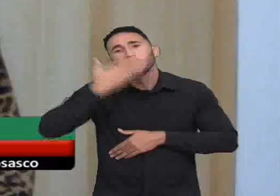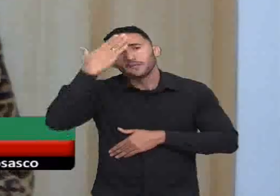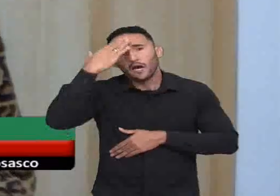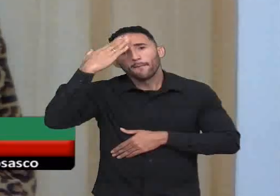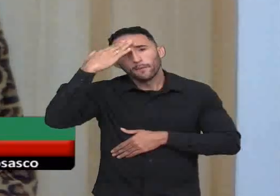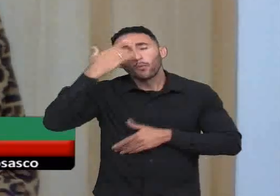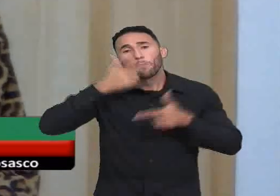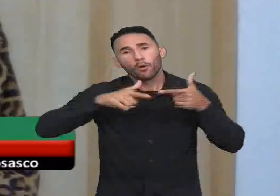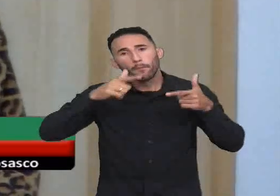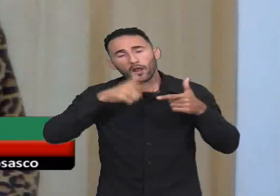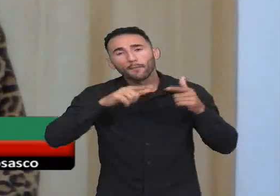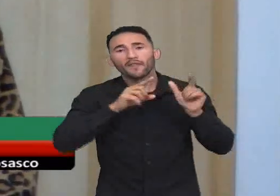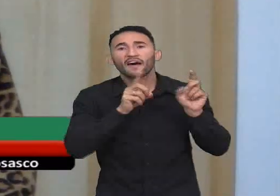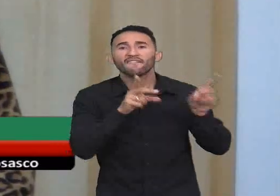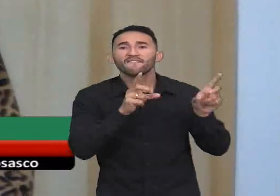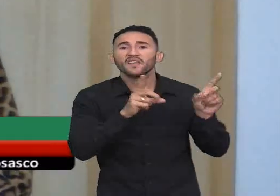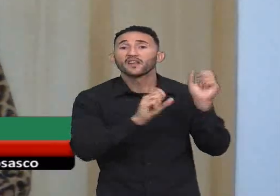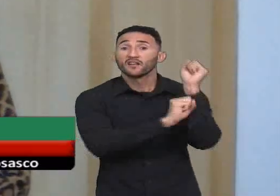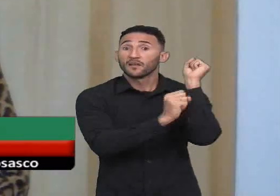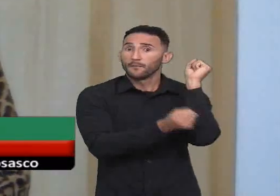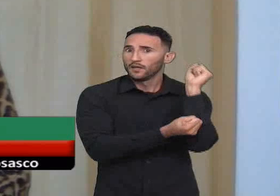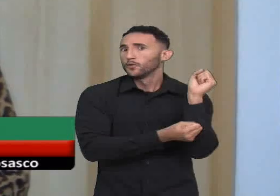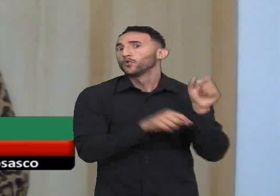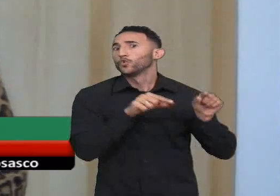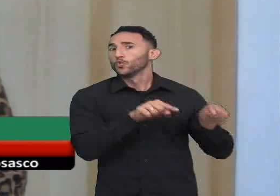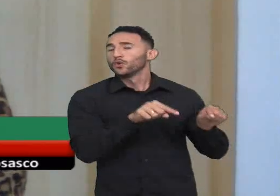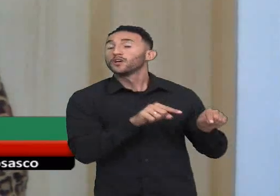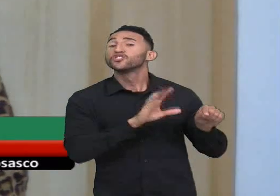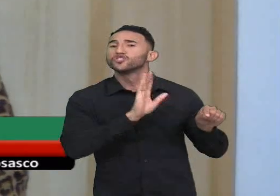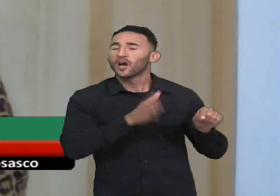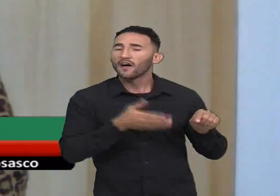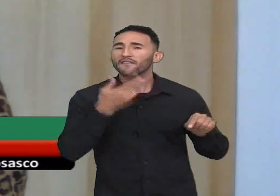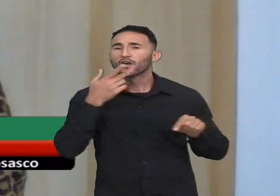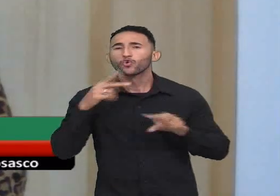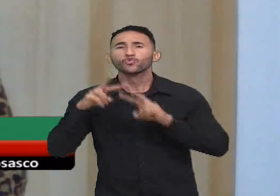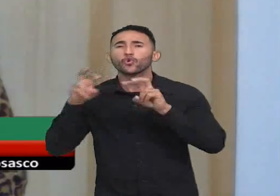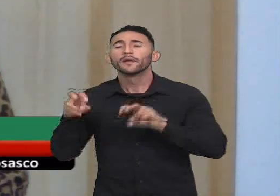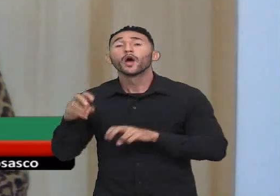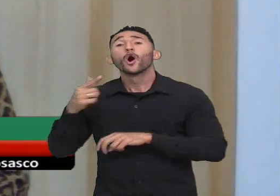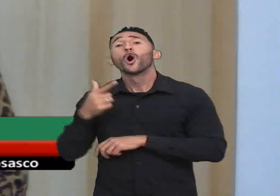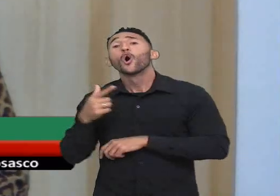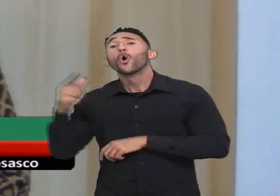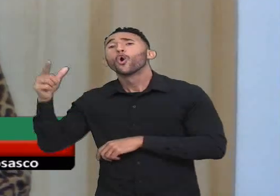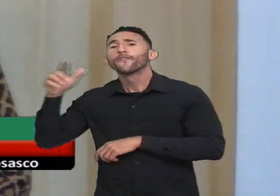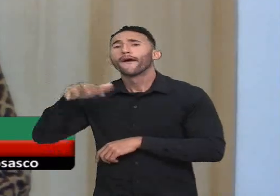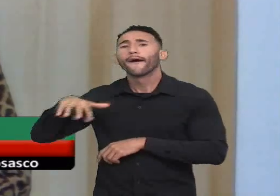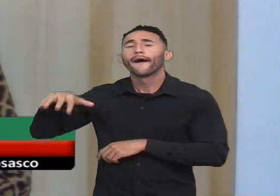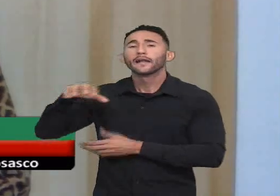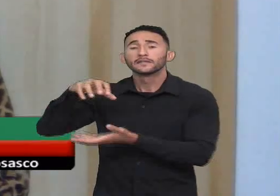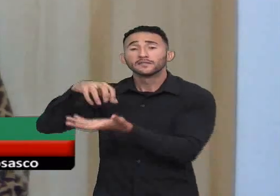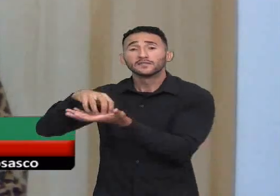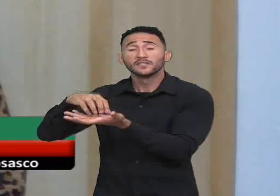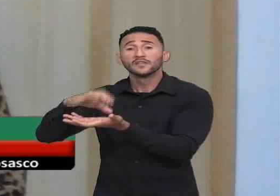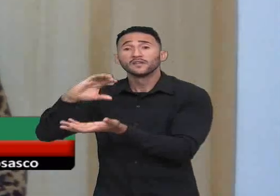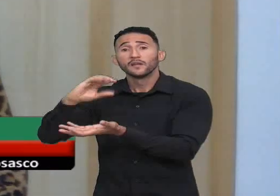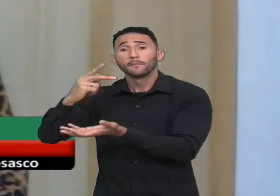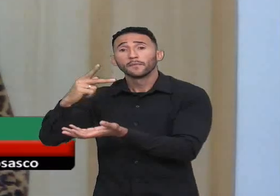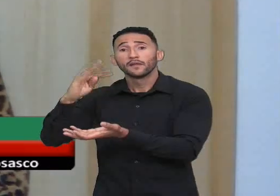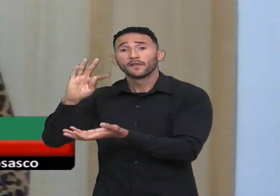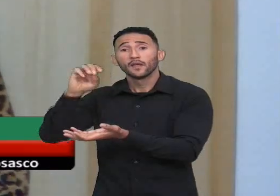estamos acontecendo também agora, a gente já fez uma discussão aqui da CPTM e de outros equipamentos e espaços que